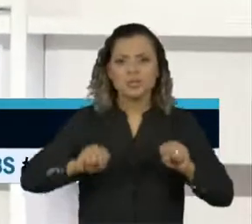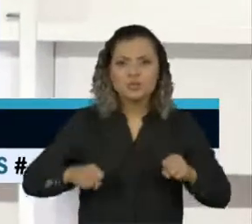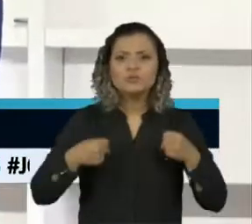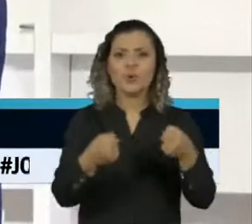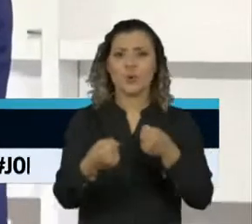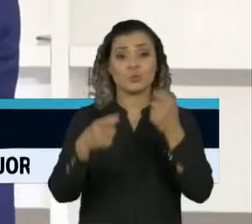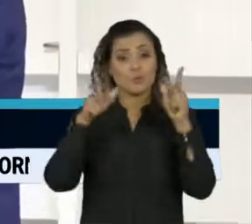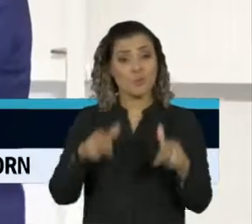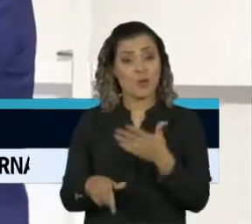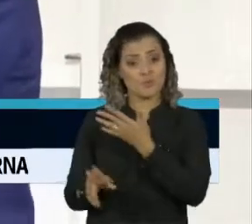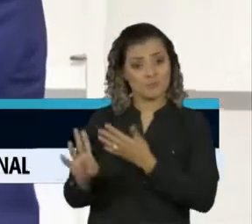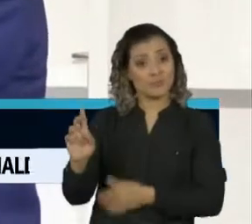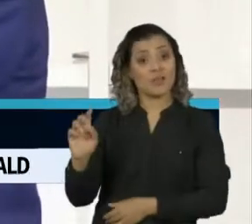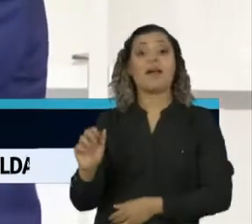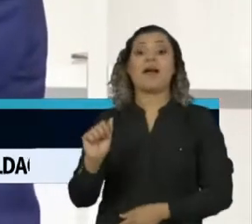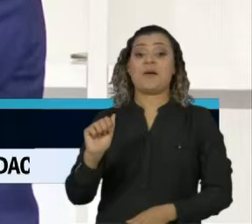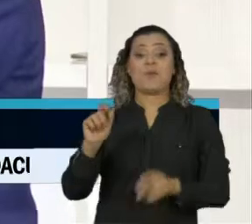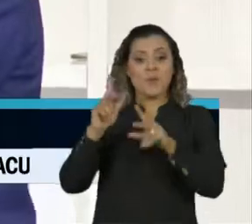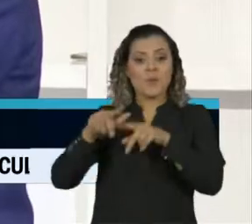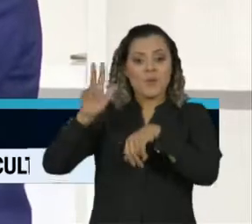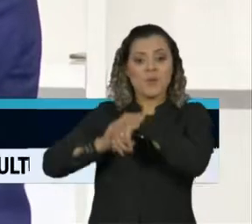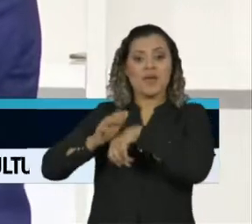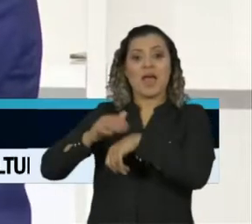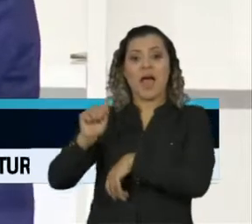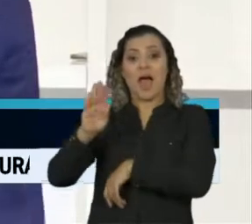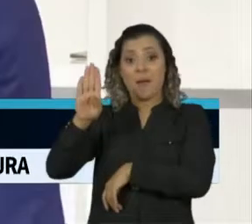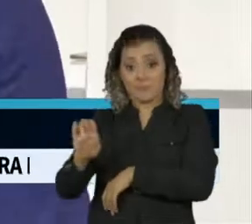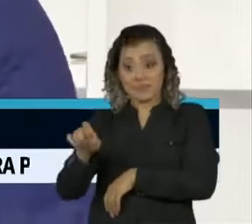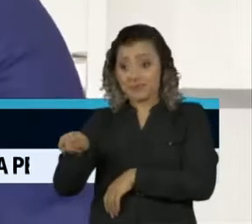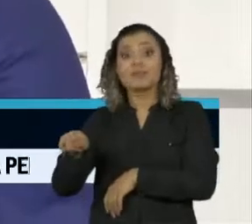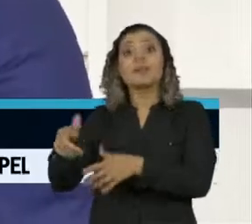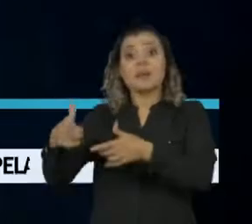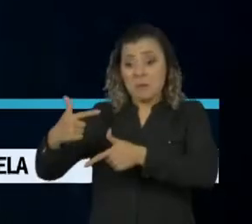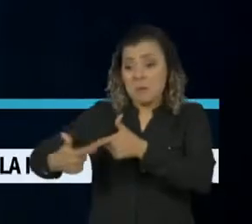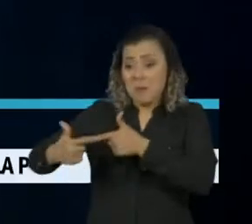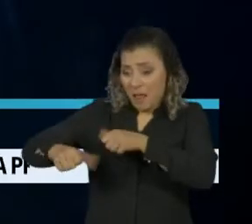que o ex-primeiro-ministro AB fez para superar a crise